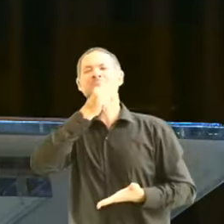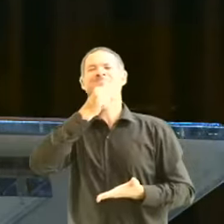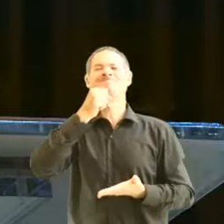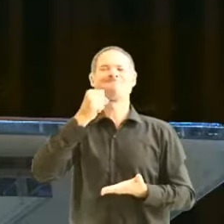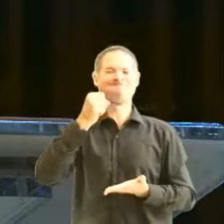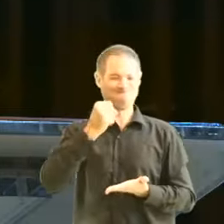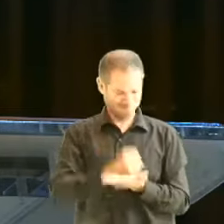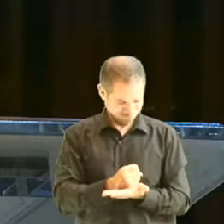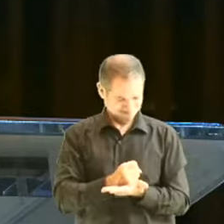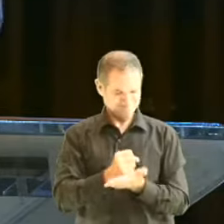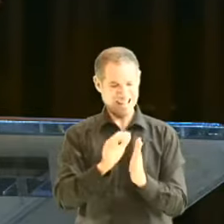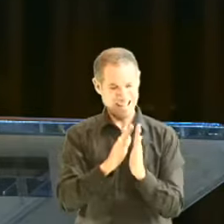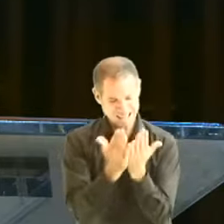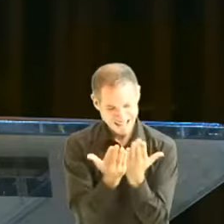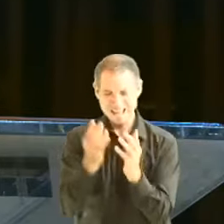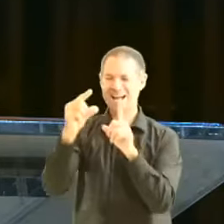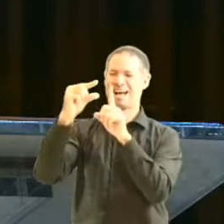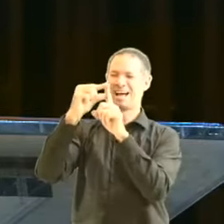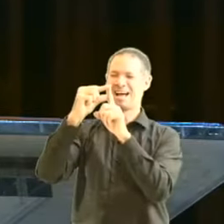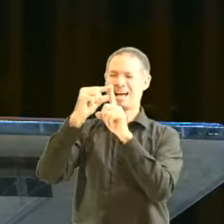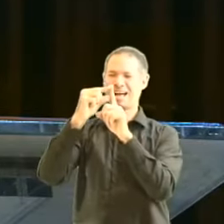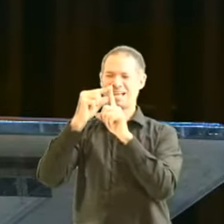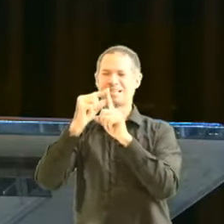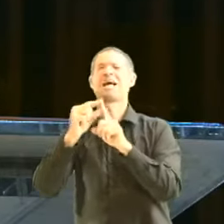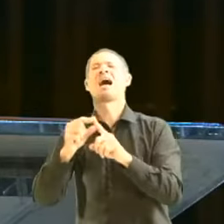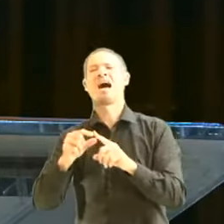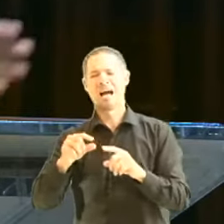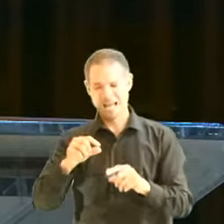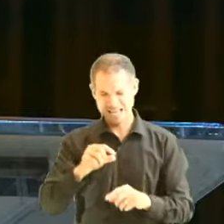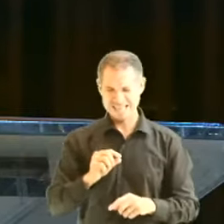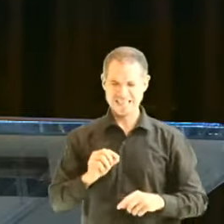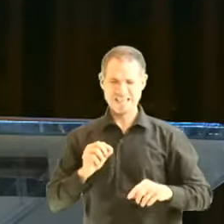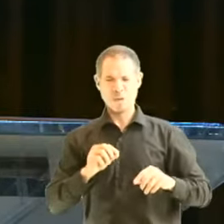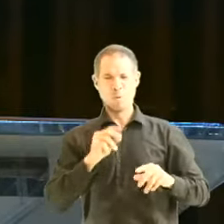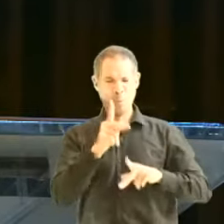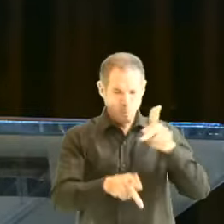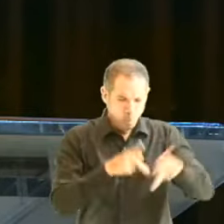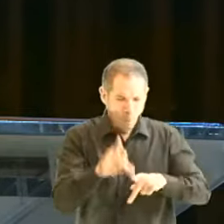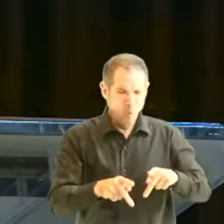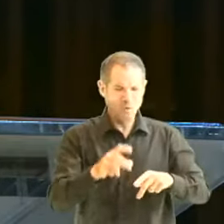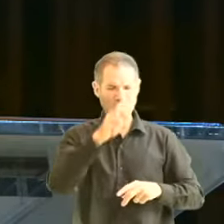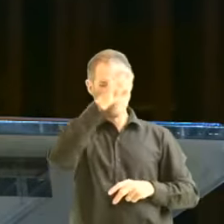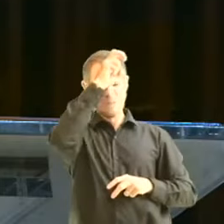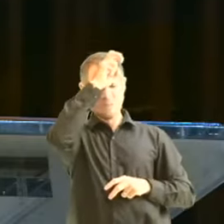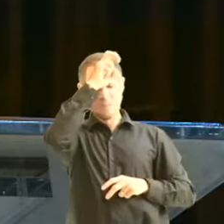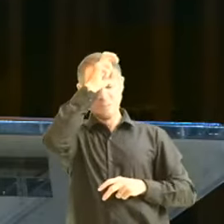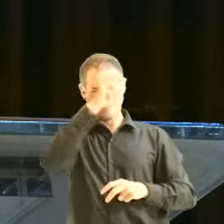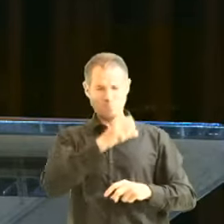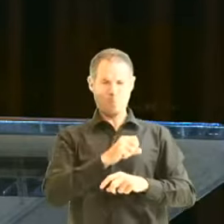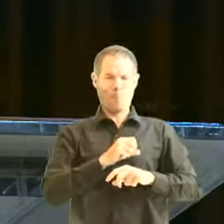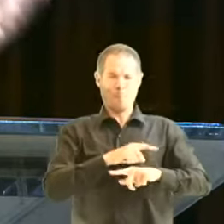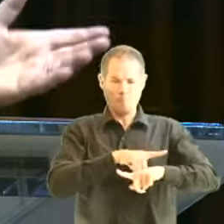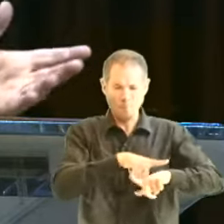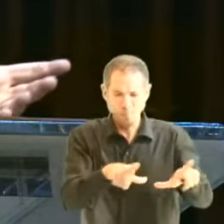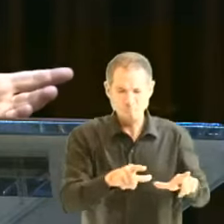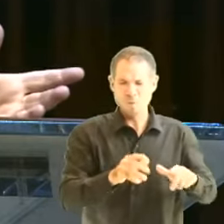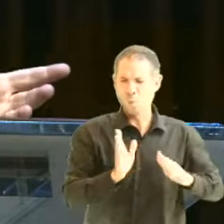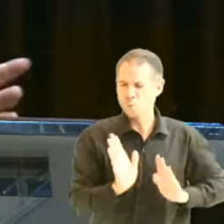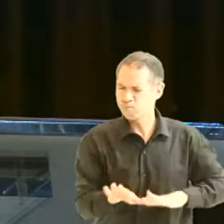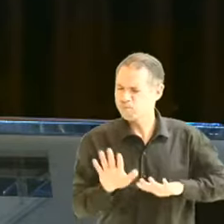Testamento, na saída do Êxodo, nos milagres que o Senhor fez, nas